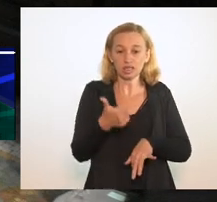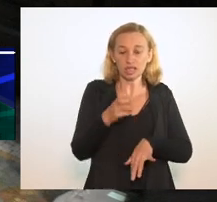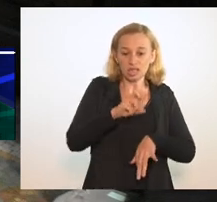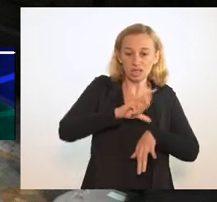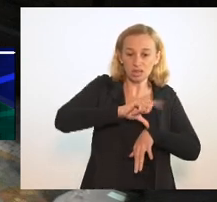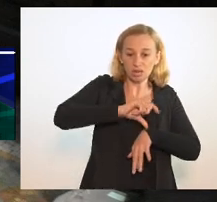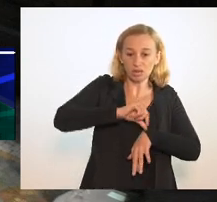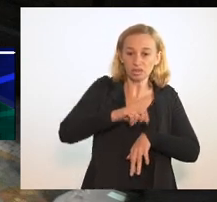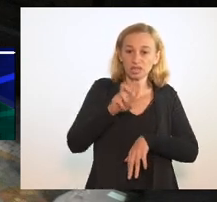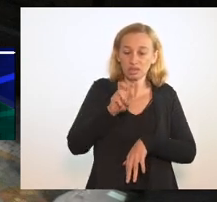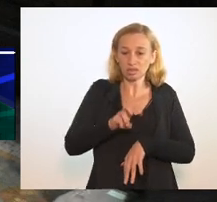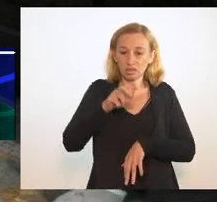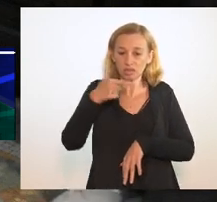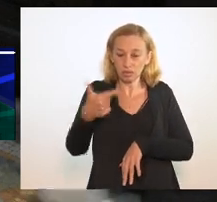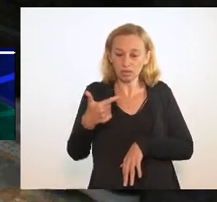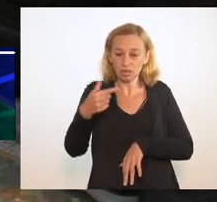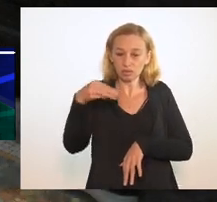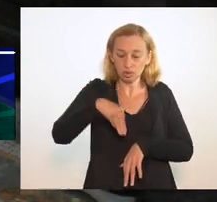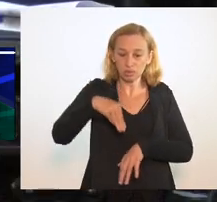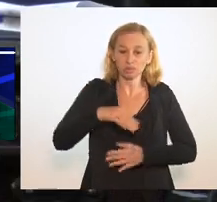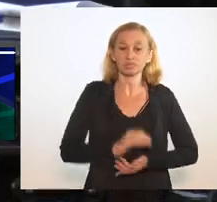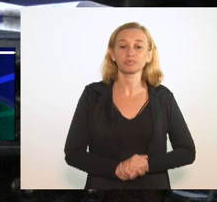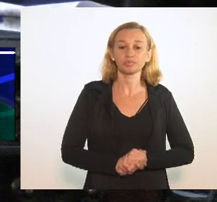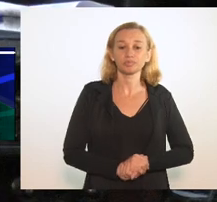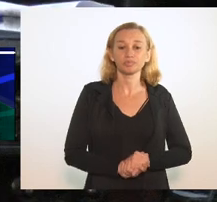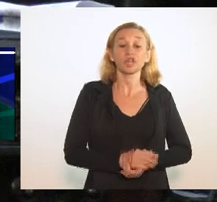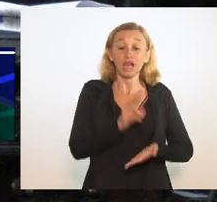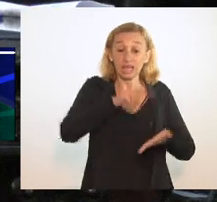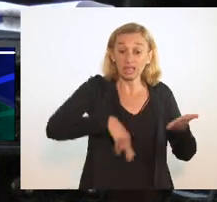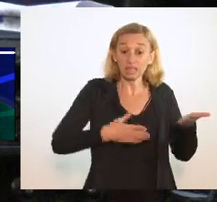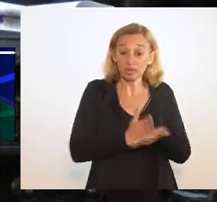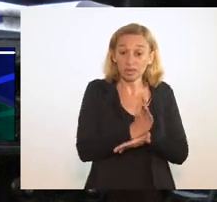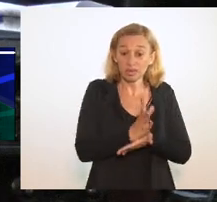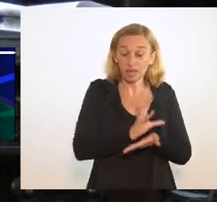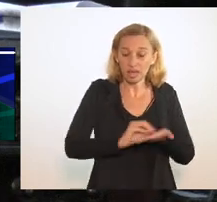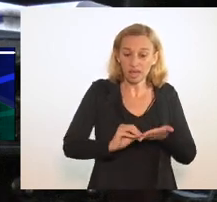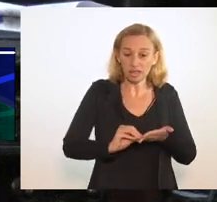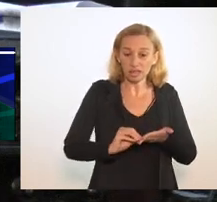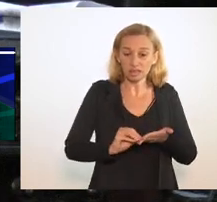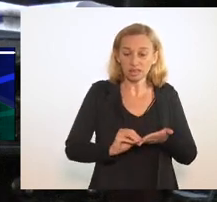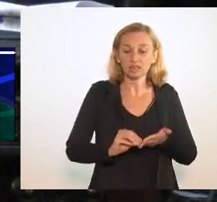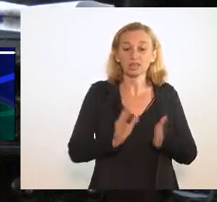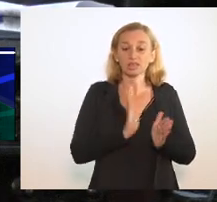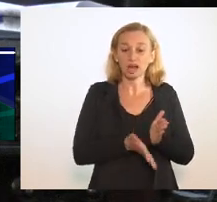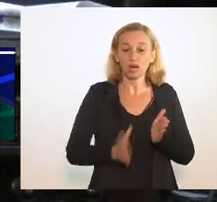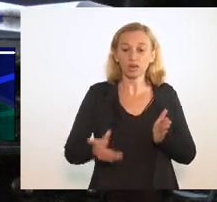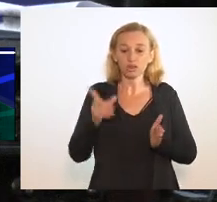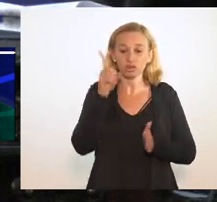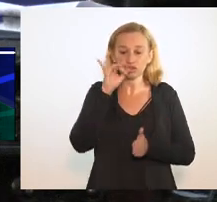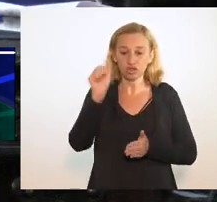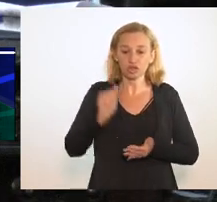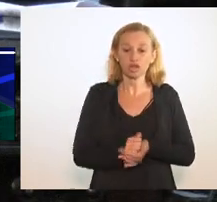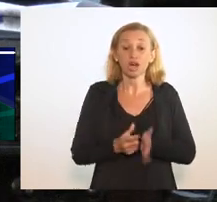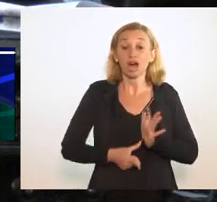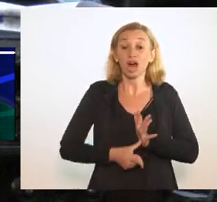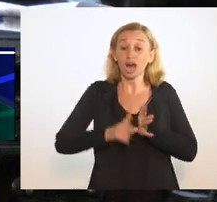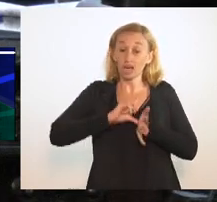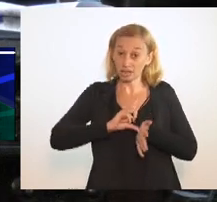15 horas e 52 minutos. Lida e aprovada a ata, passa-se à ordem do dia.